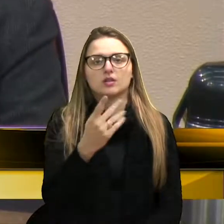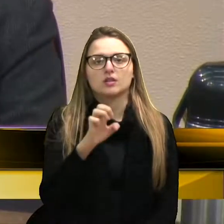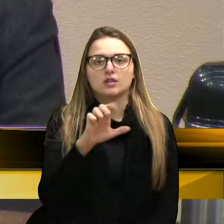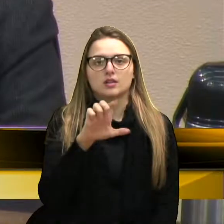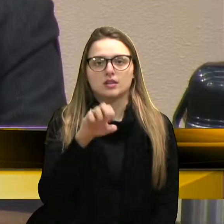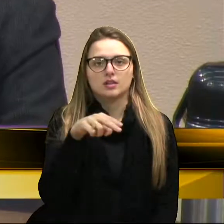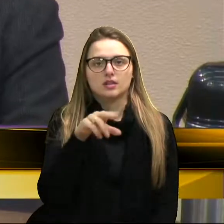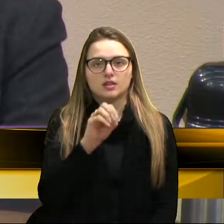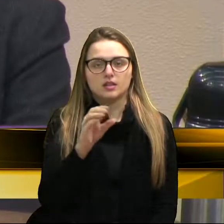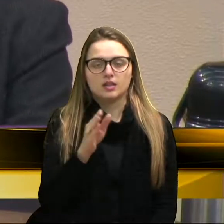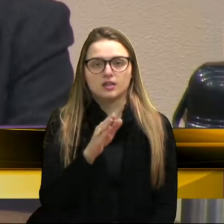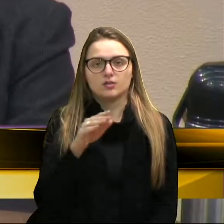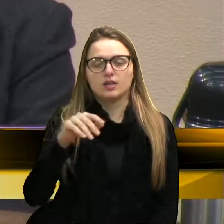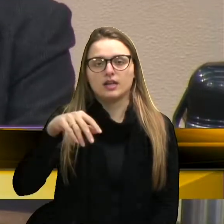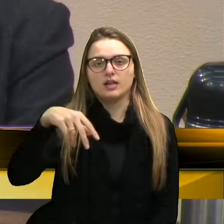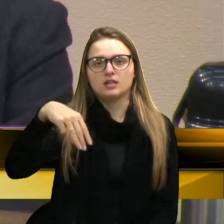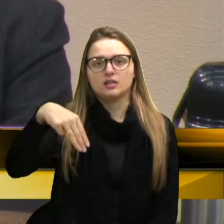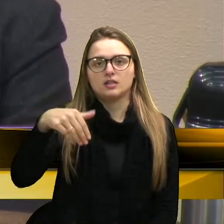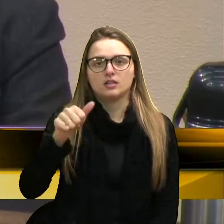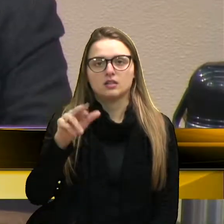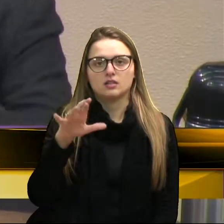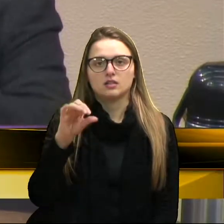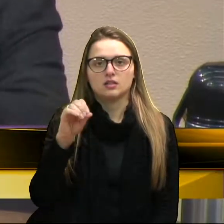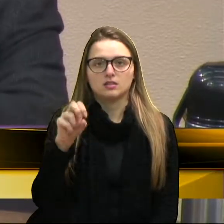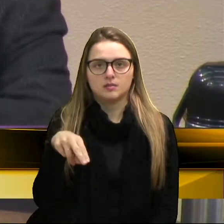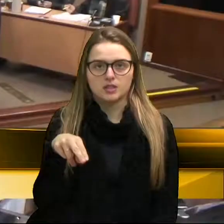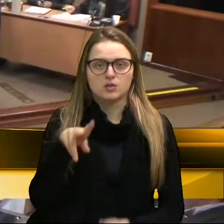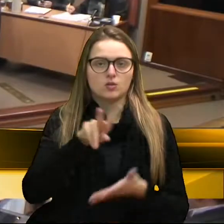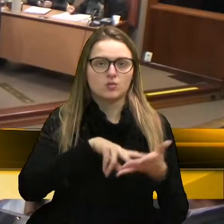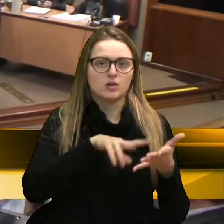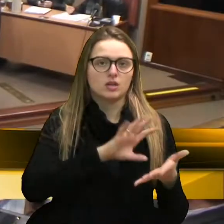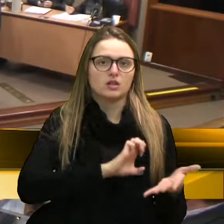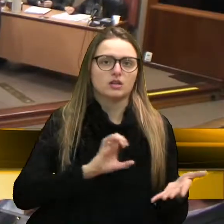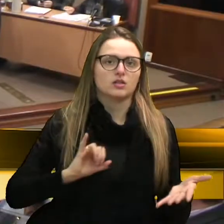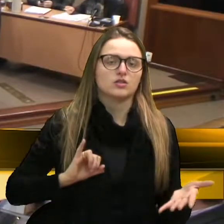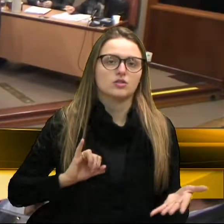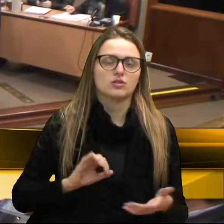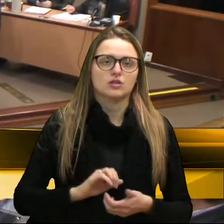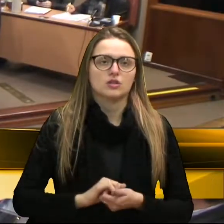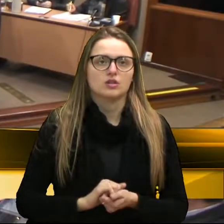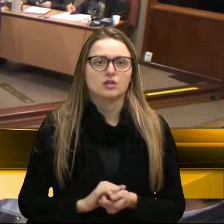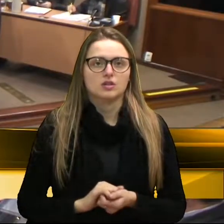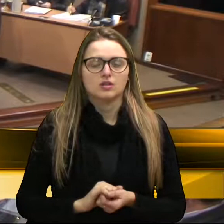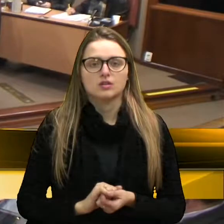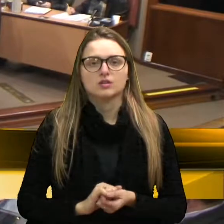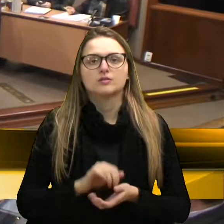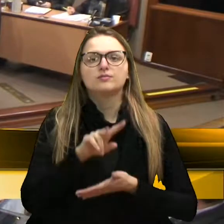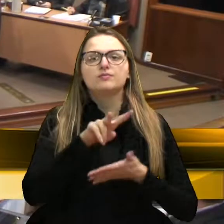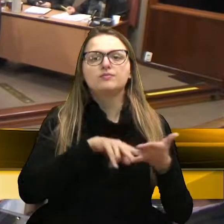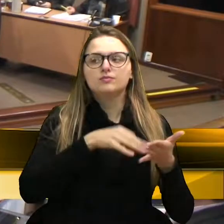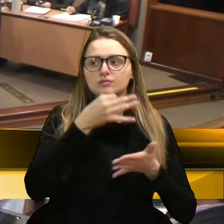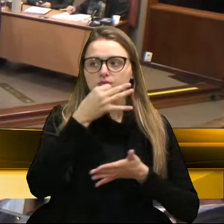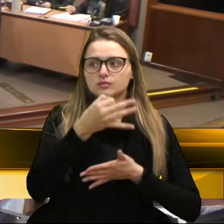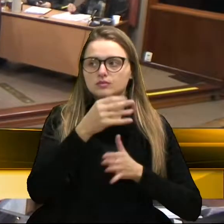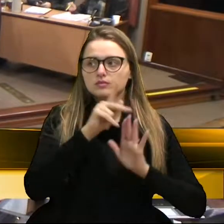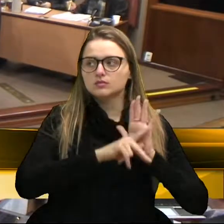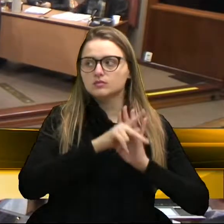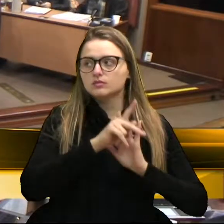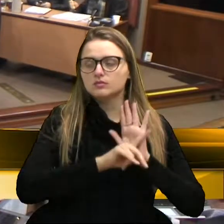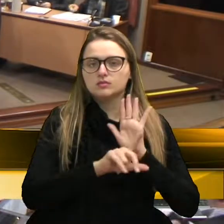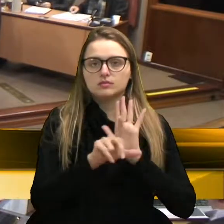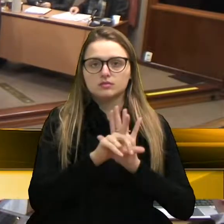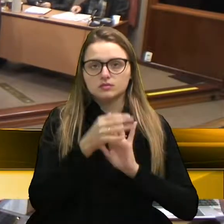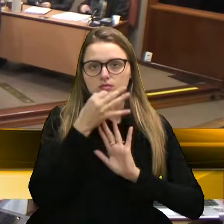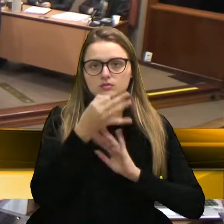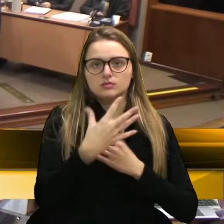Marcon. Relator ad hoc, vereador Edi Carlos, com a palavra. Senhor presidente, o parecer é favorável ao projeto